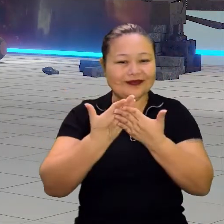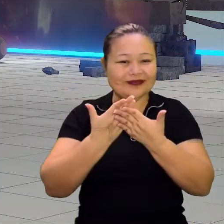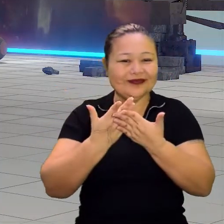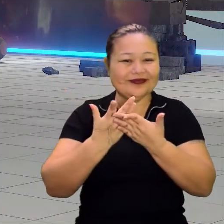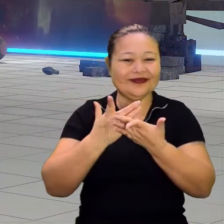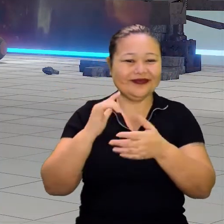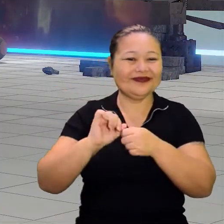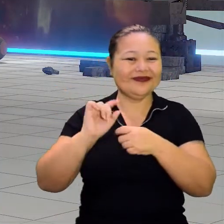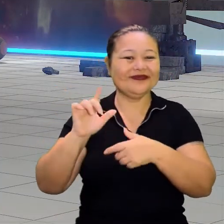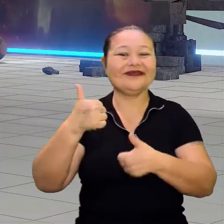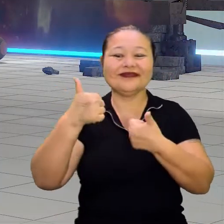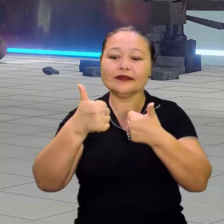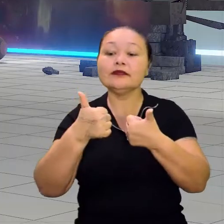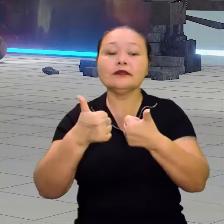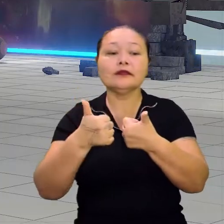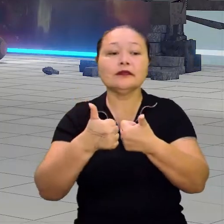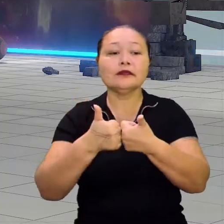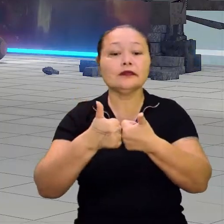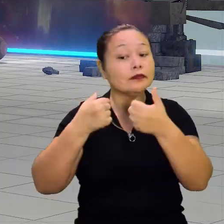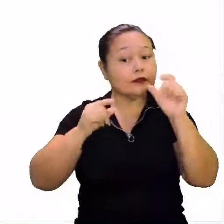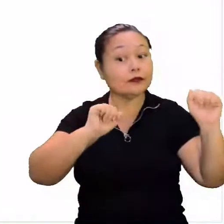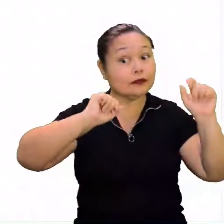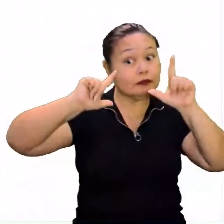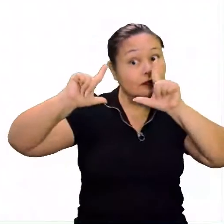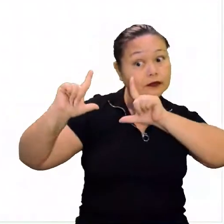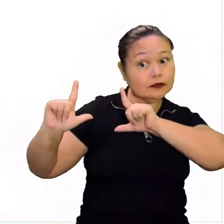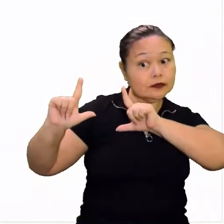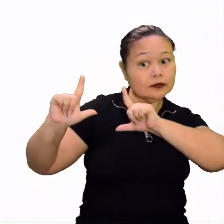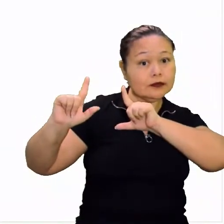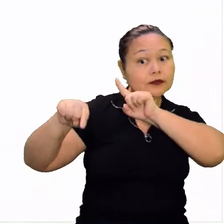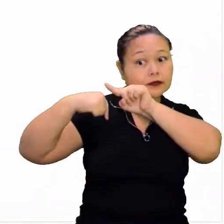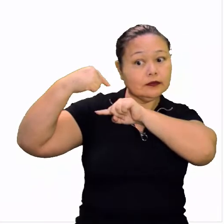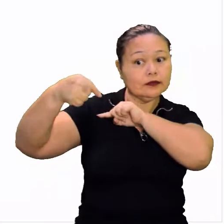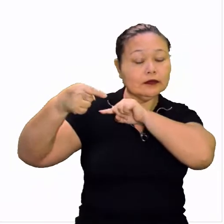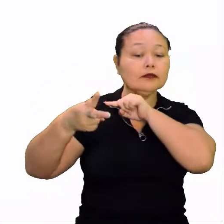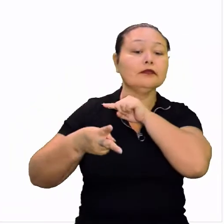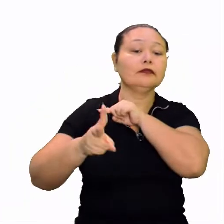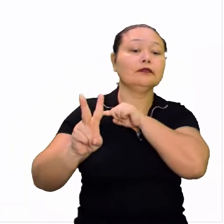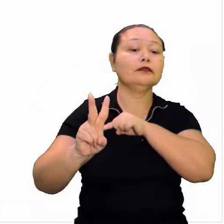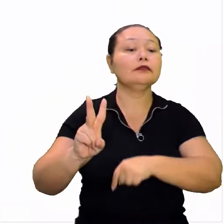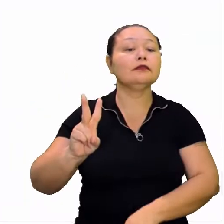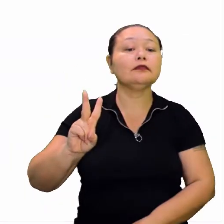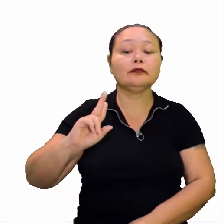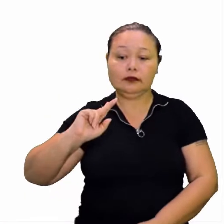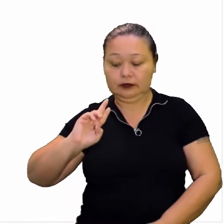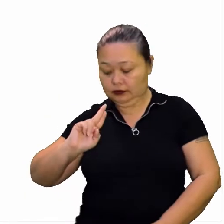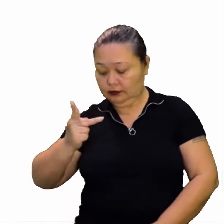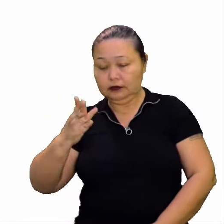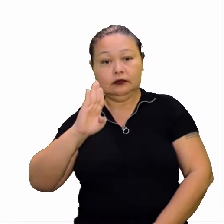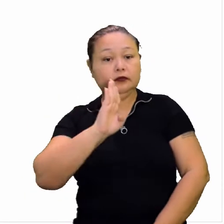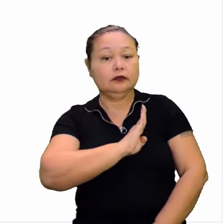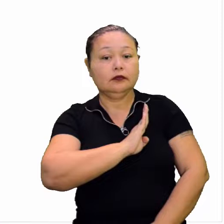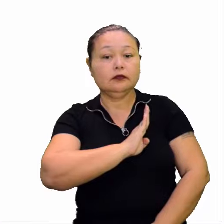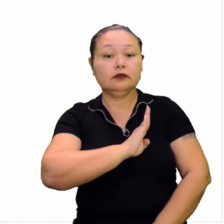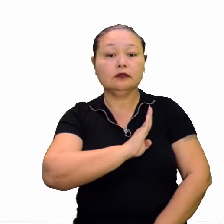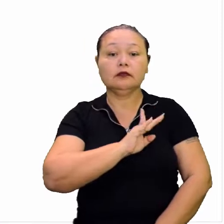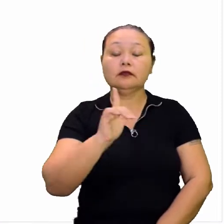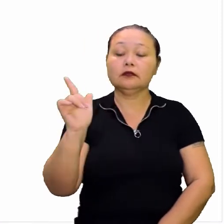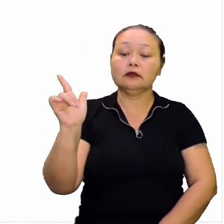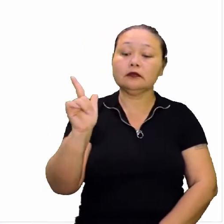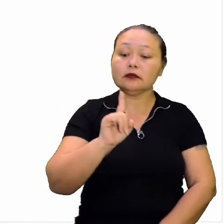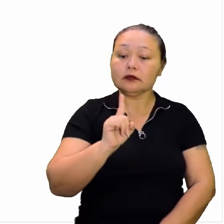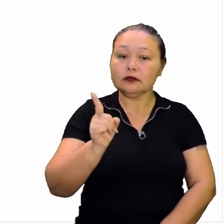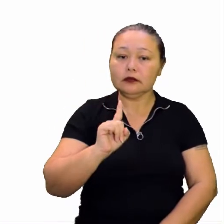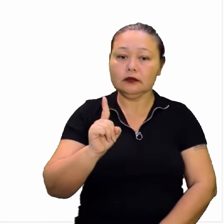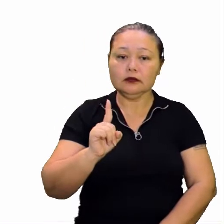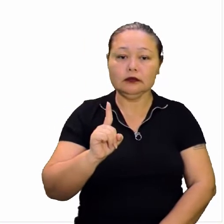muito pano para manga. Segue no quadro. Na sequência, os hebreus, eles não